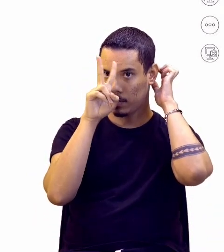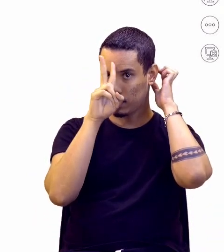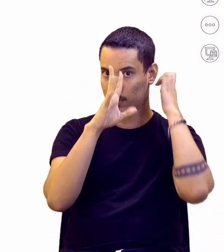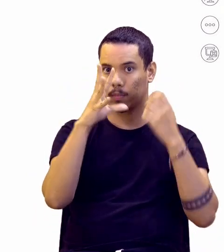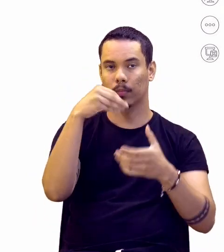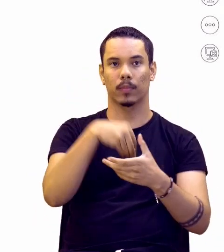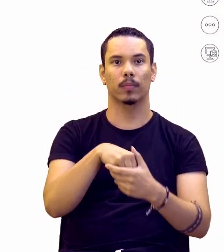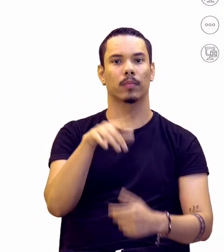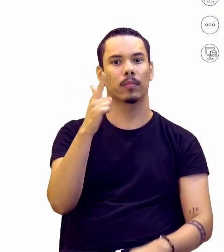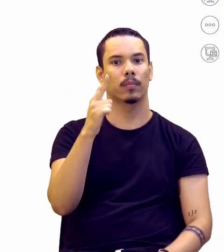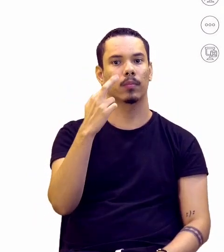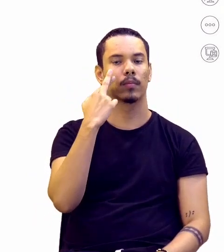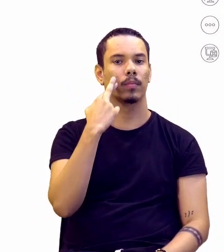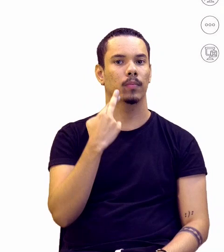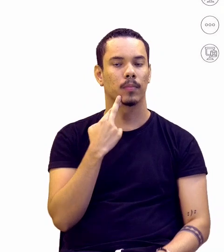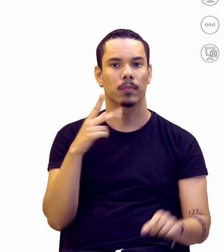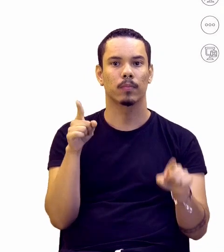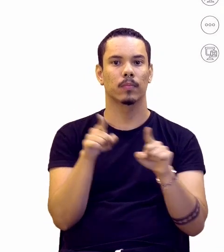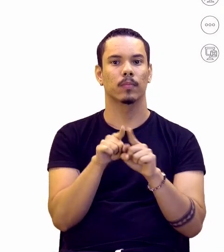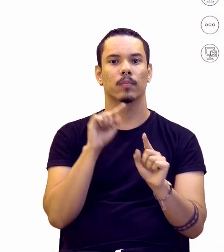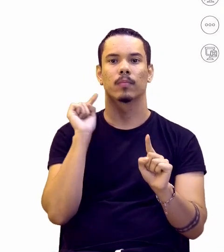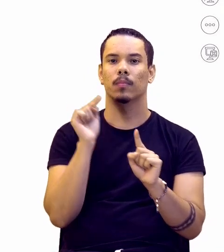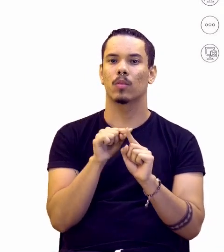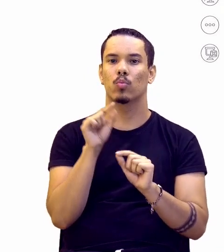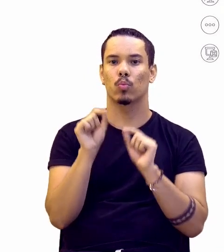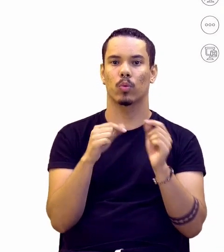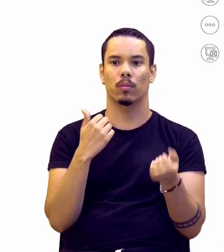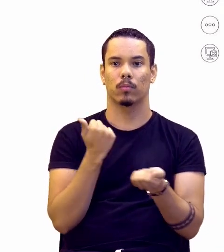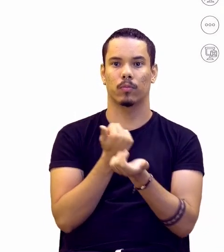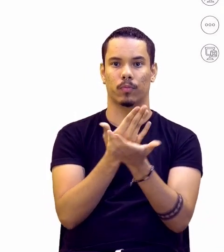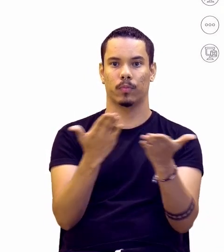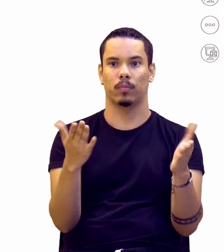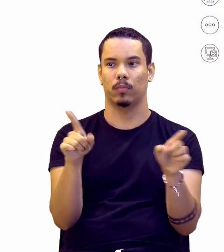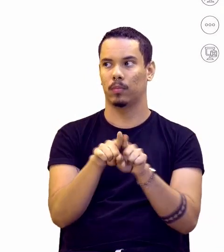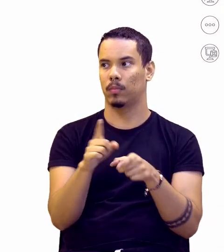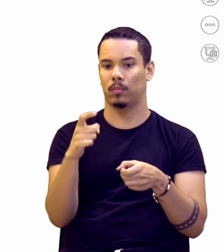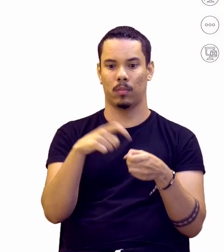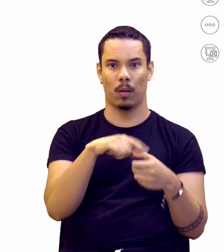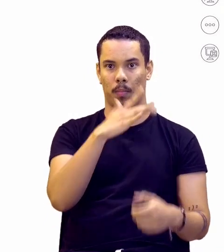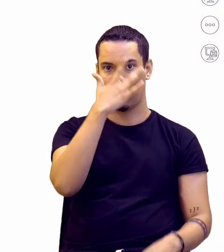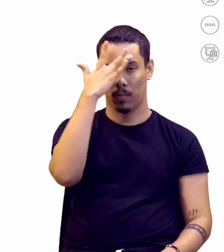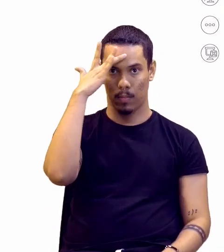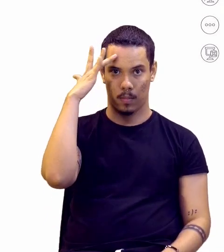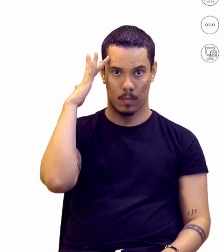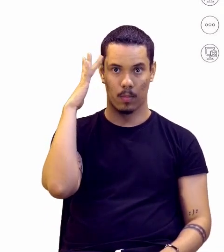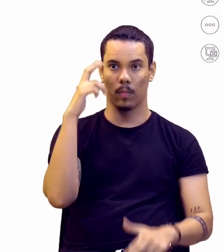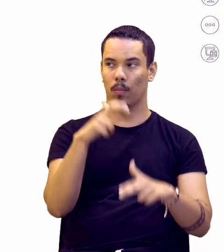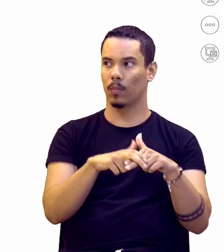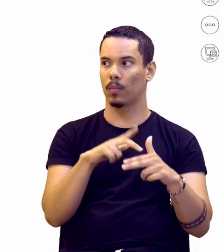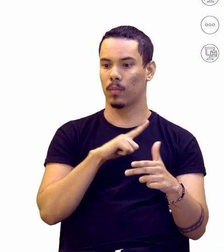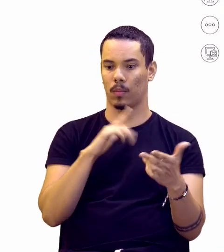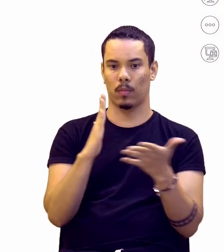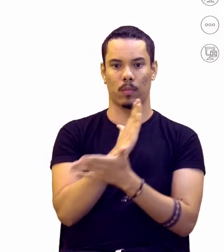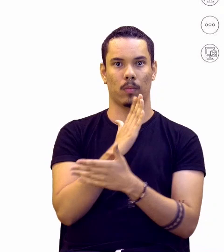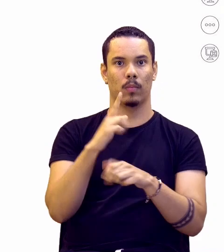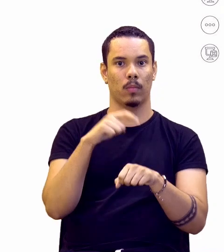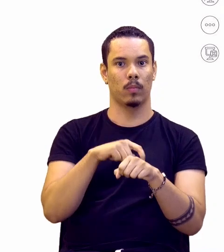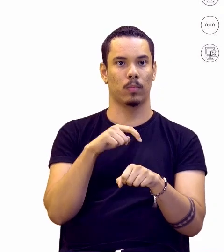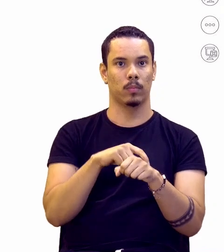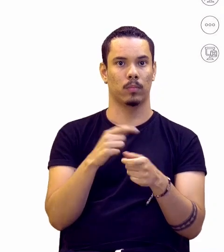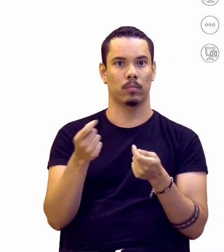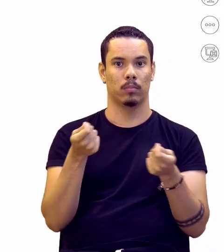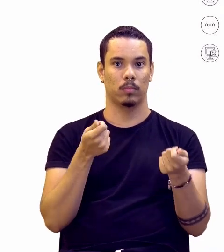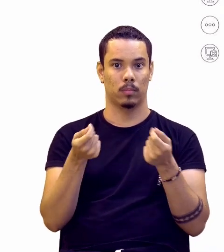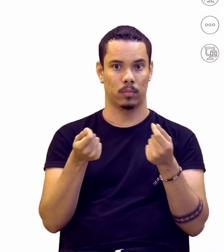ciclos vão trazer e levar pessoas. Muito bem. Então, vai ter momentos, e geralmente são ciclos econômicos, que